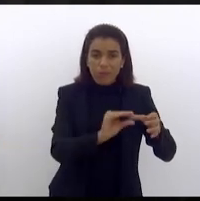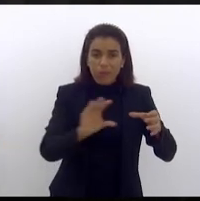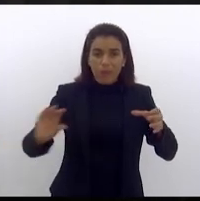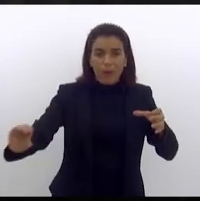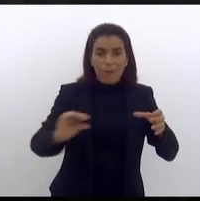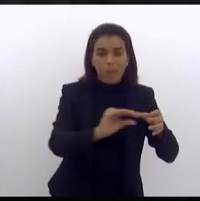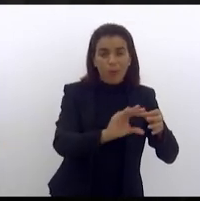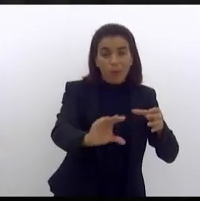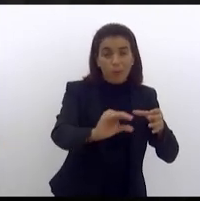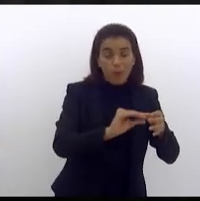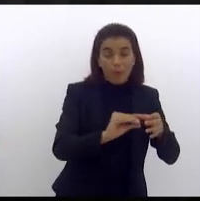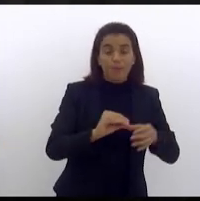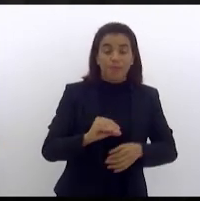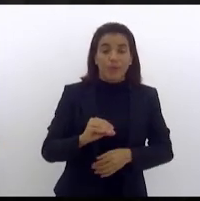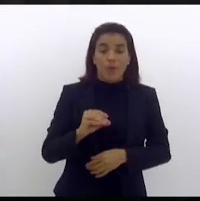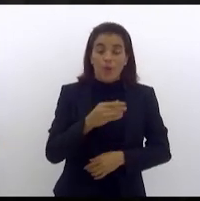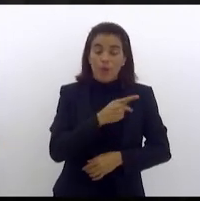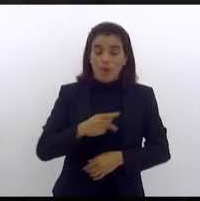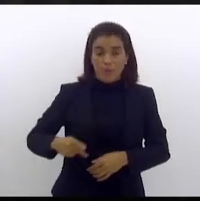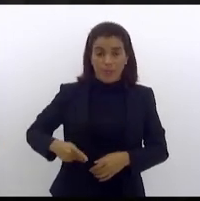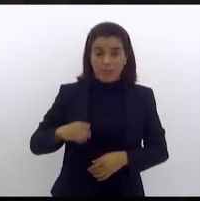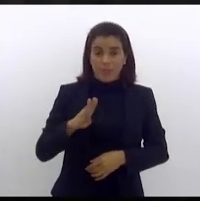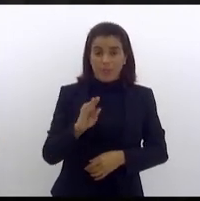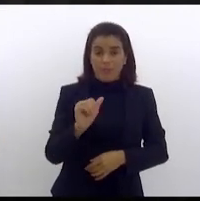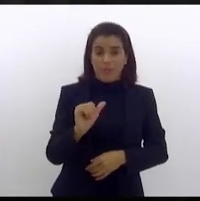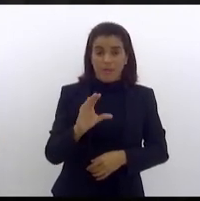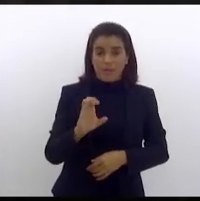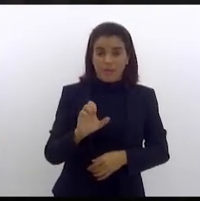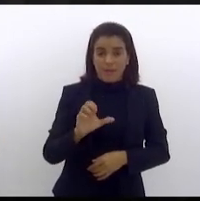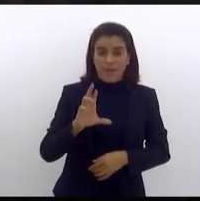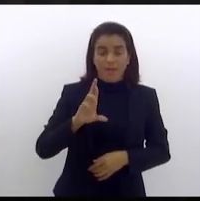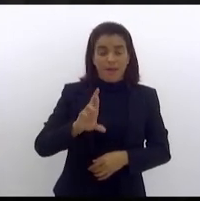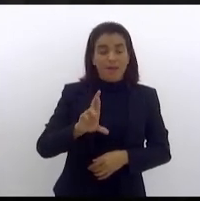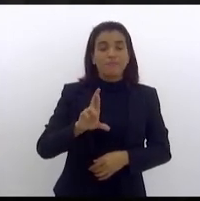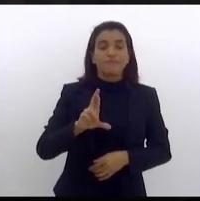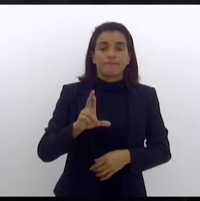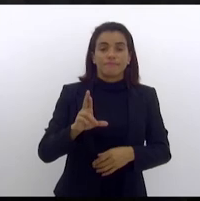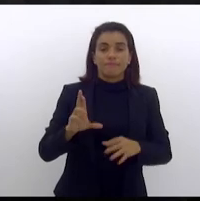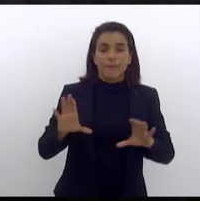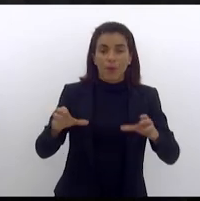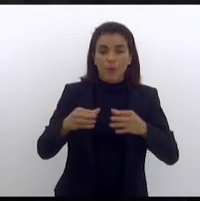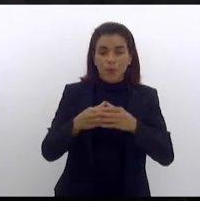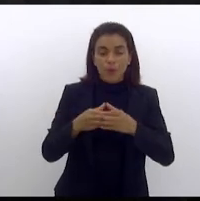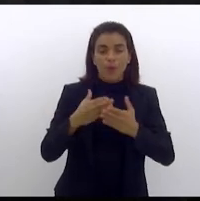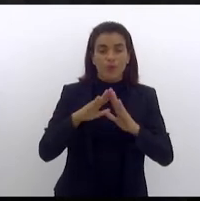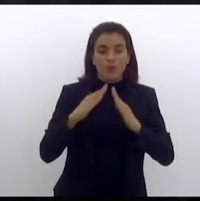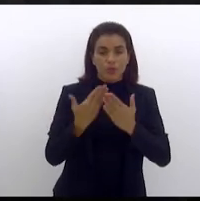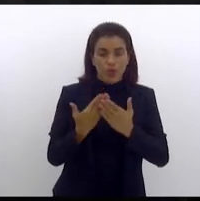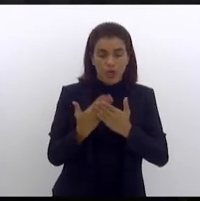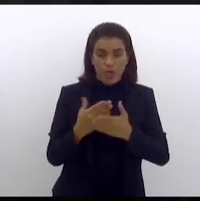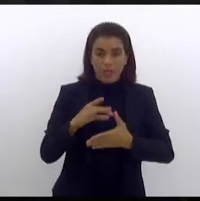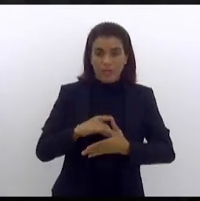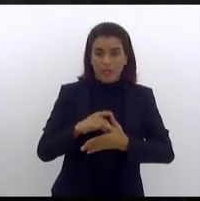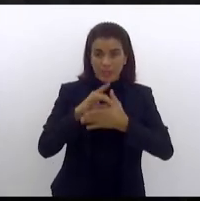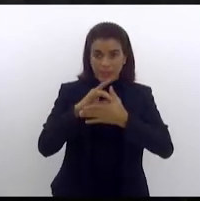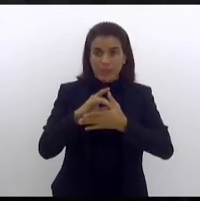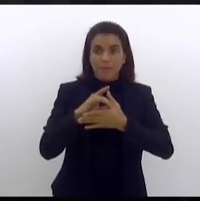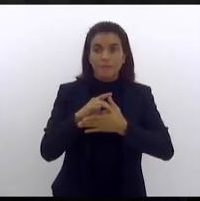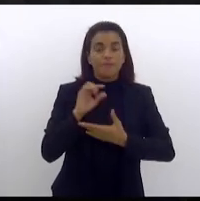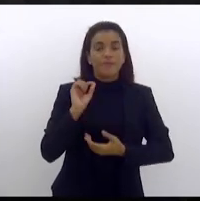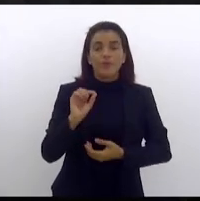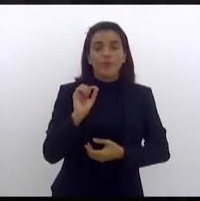reunião no colégio de líderes e debateu com as lideranças de todos os partidos o